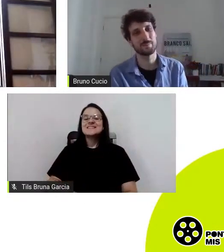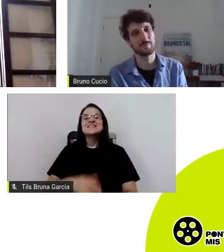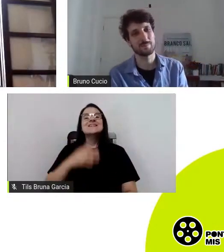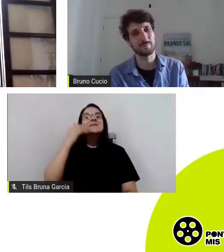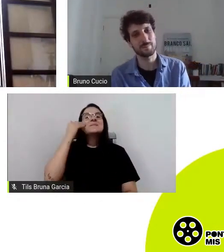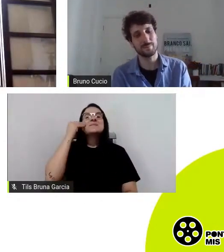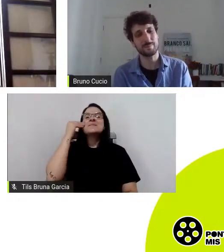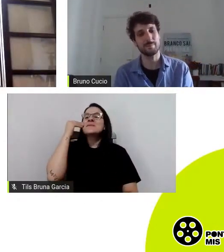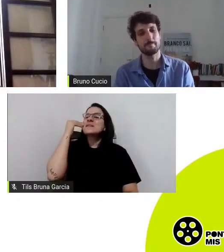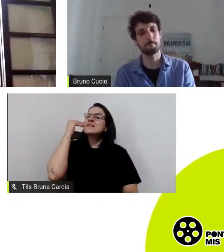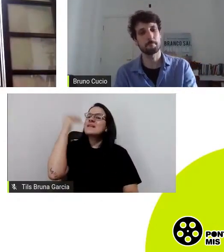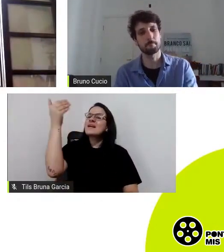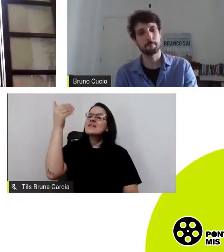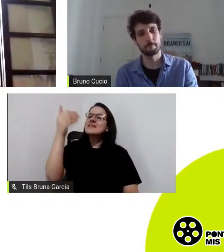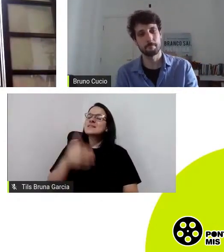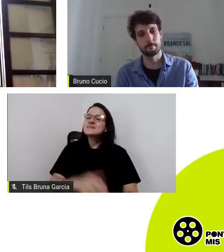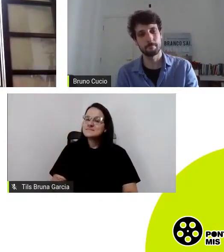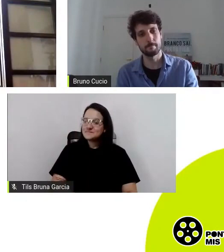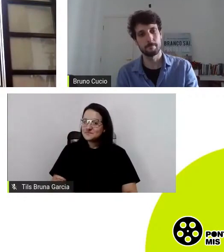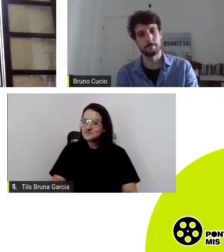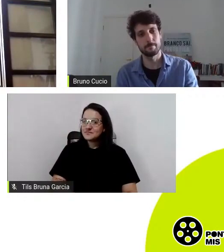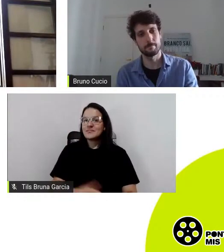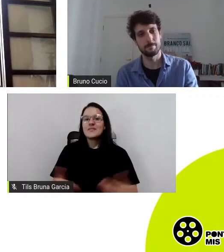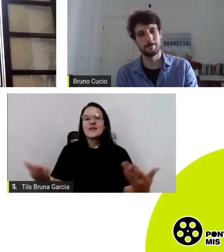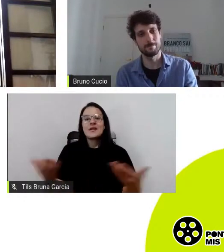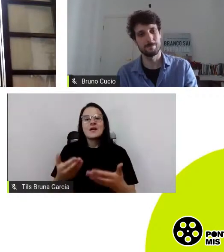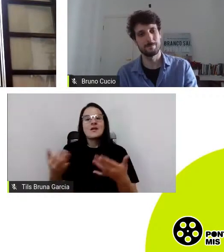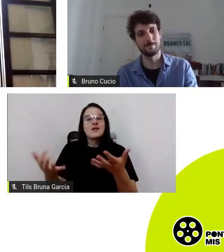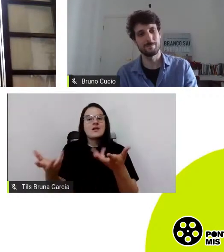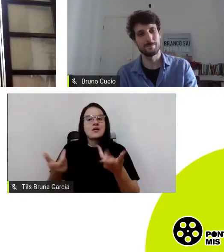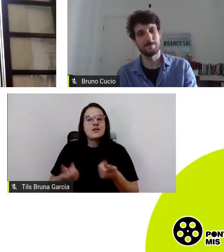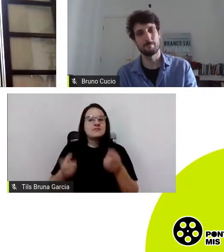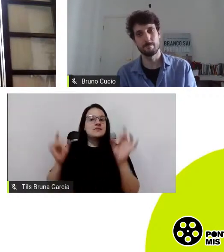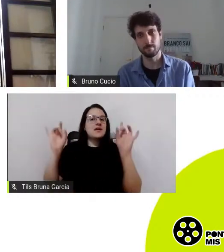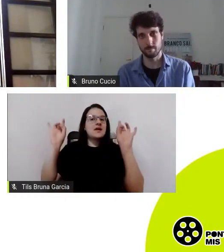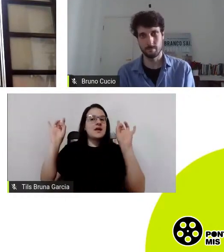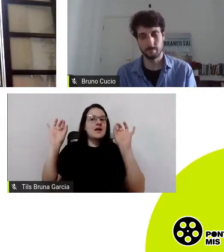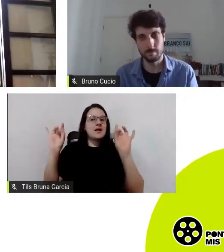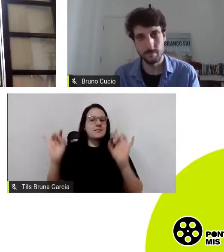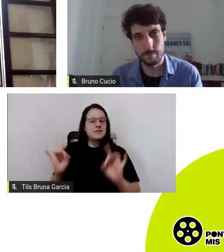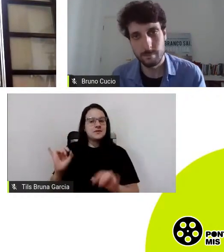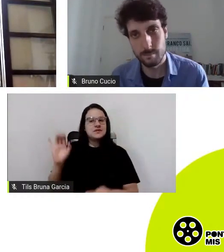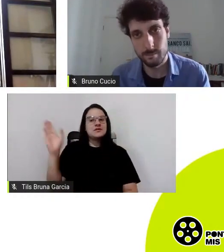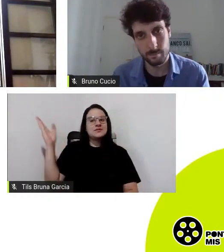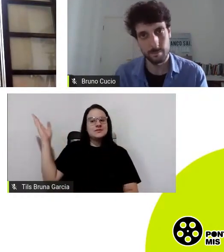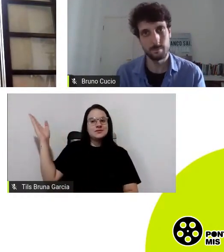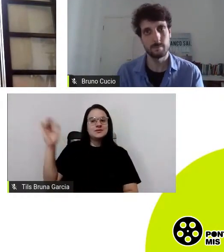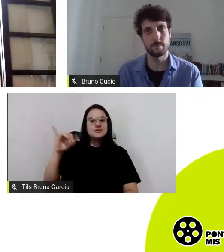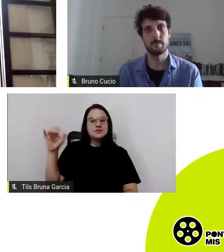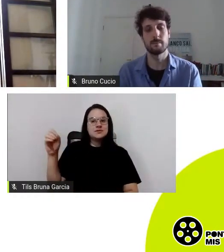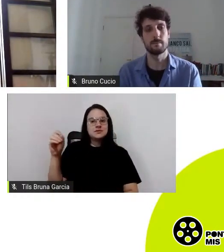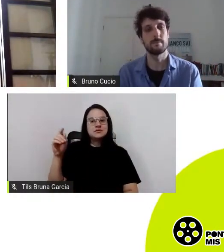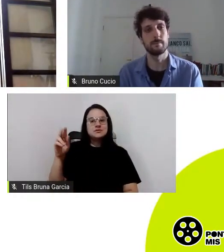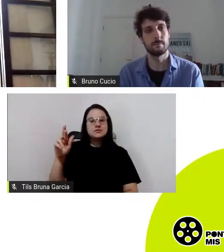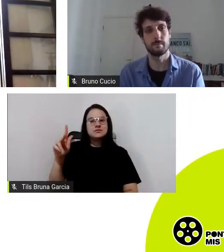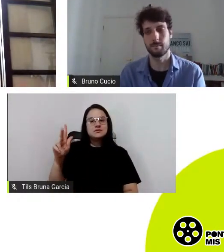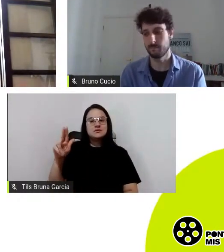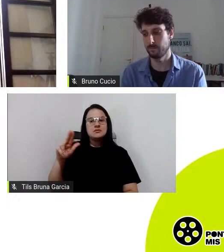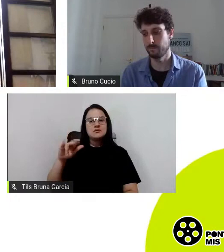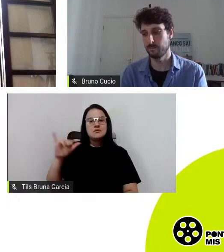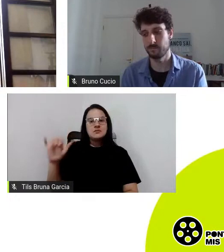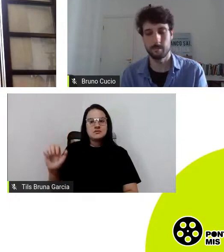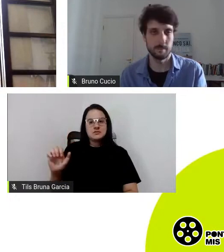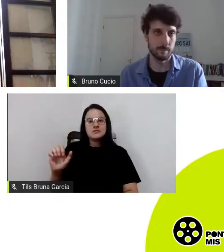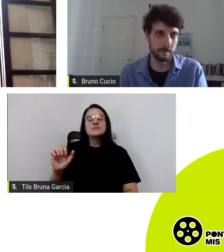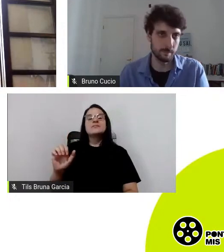Obrigada, Bruno. Vou pedir indicação do nosso convidado especialíssimo de hoje, Jorge Furtado. E, Jorge, muito obrigada, viu, pelo bate-papo